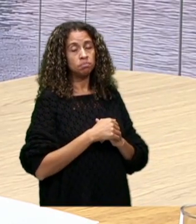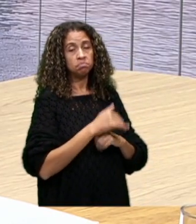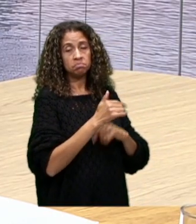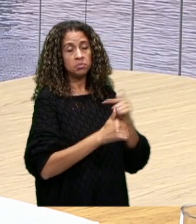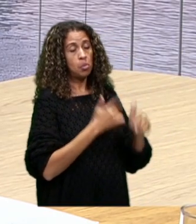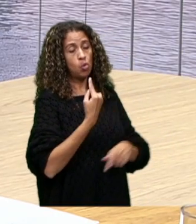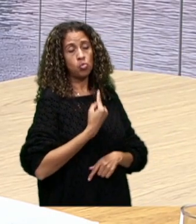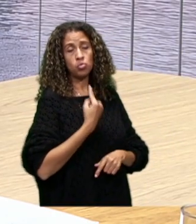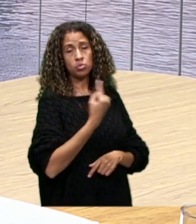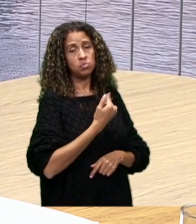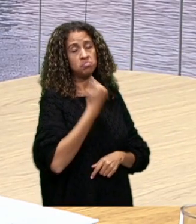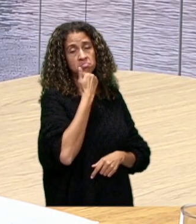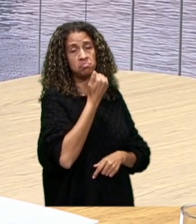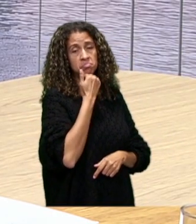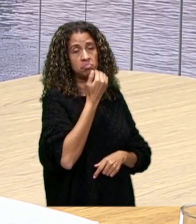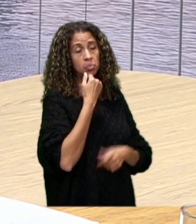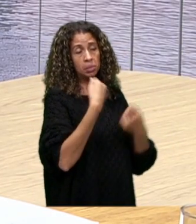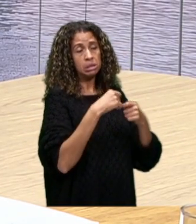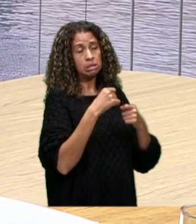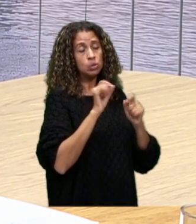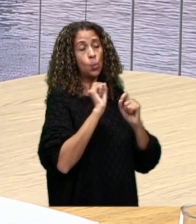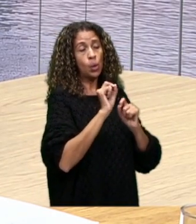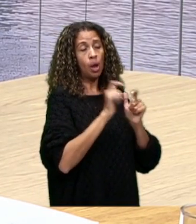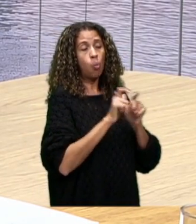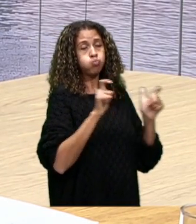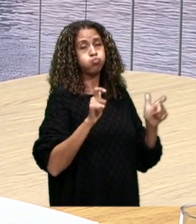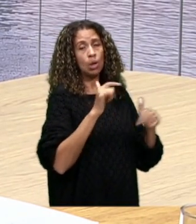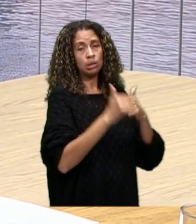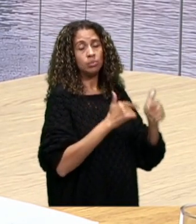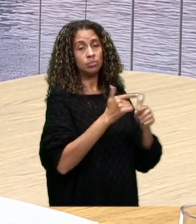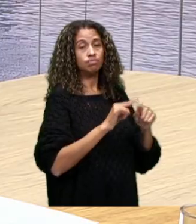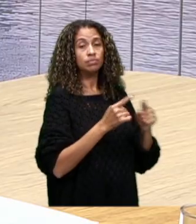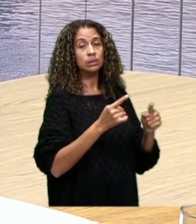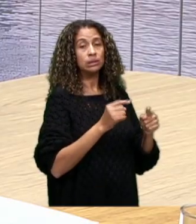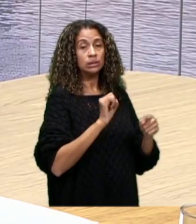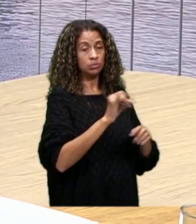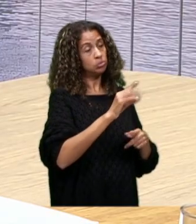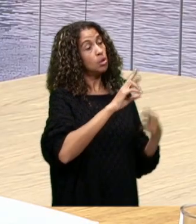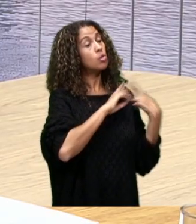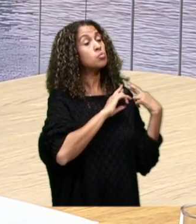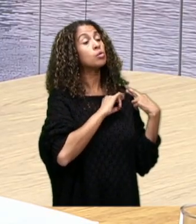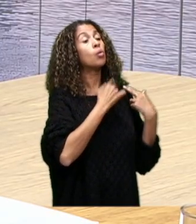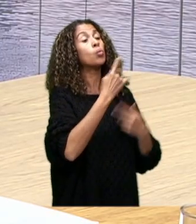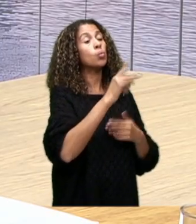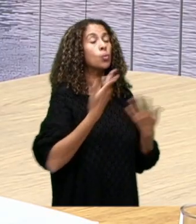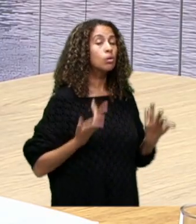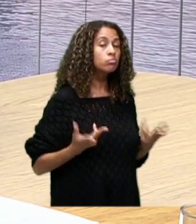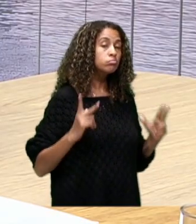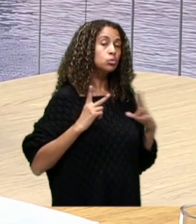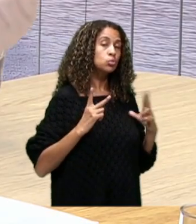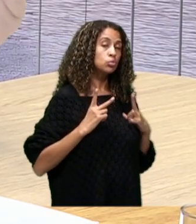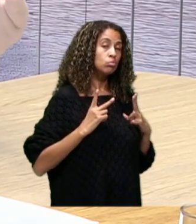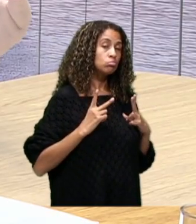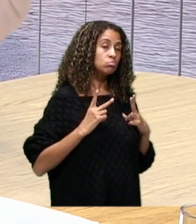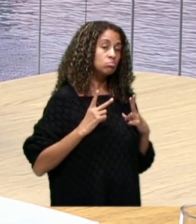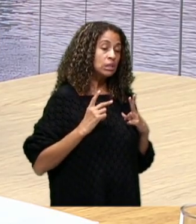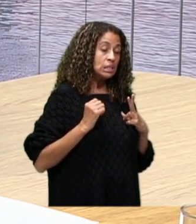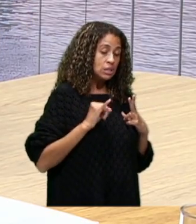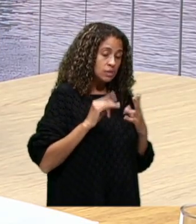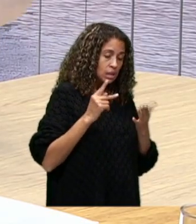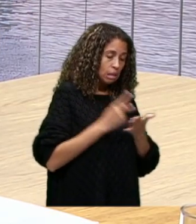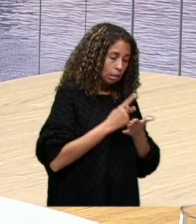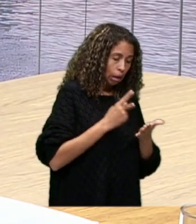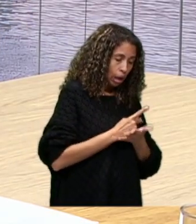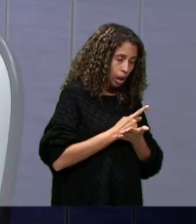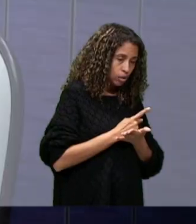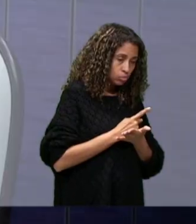só interessa aquilo que é o grande. Só que você tem uma responsabilidade. Por que você vai fazer aquilo que é errado se